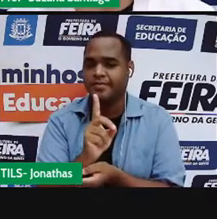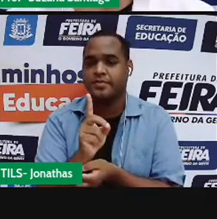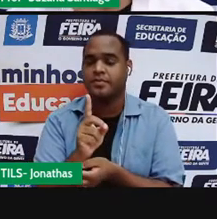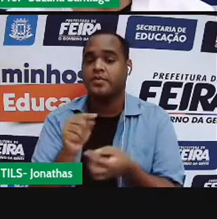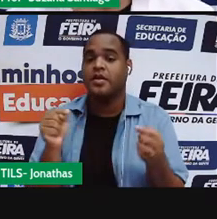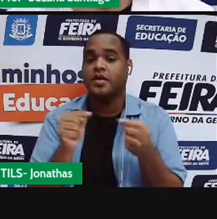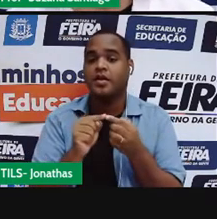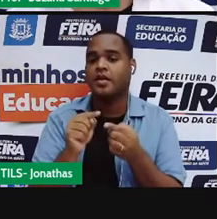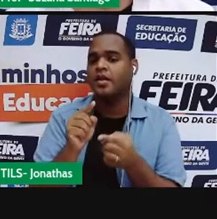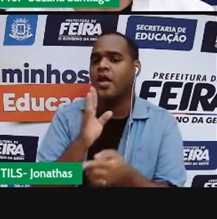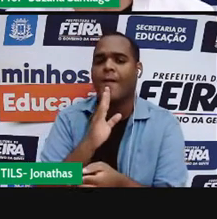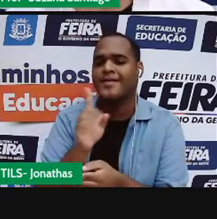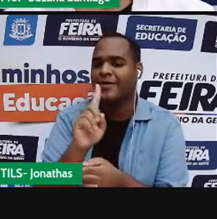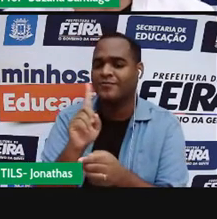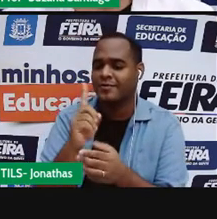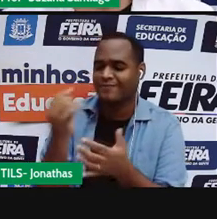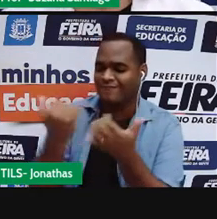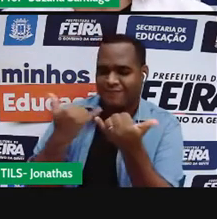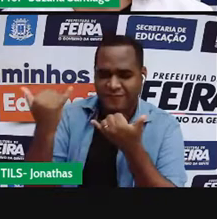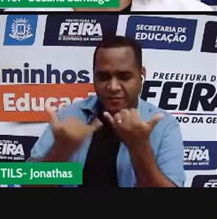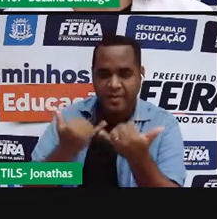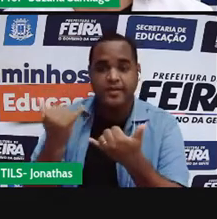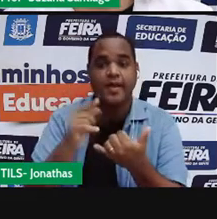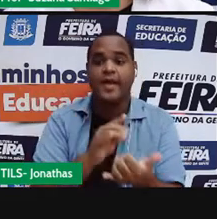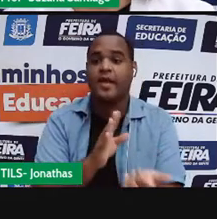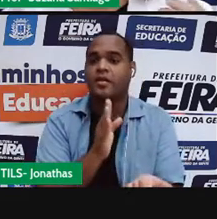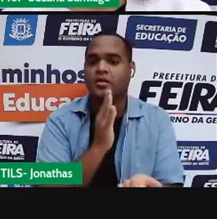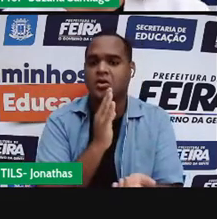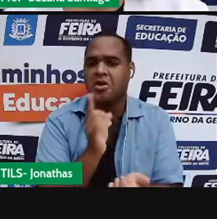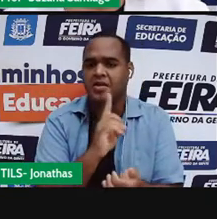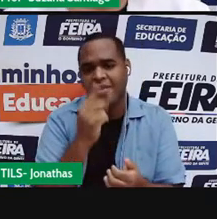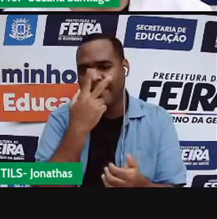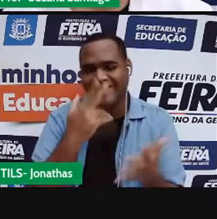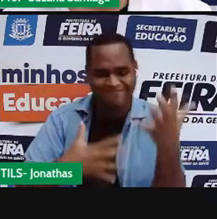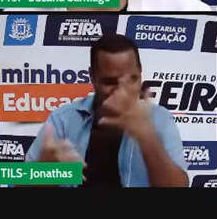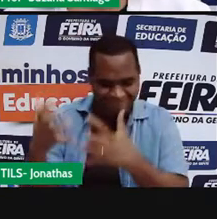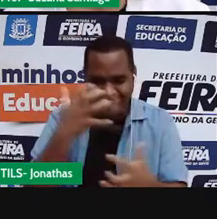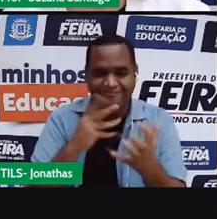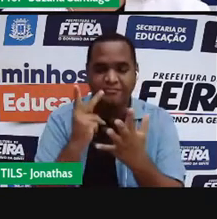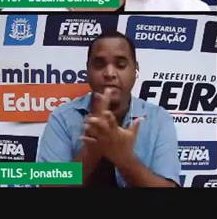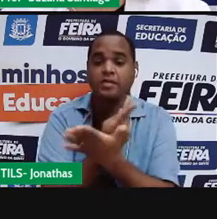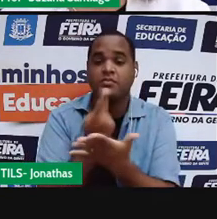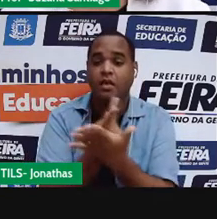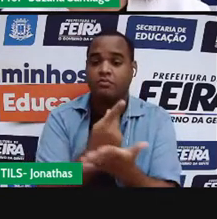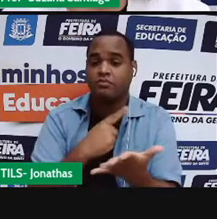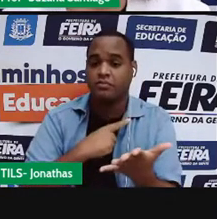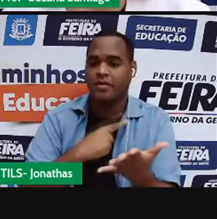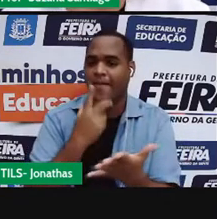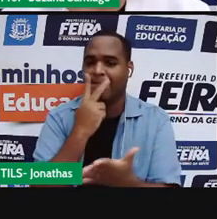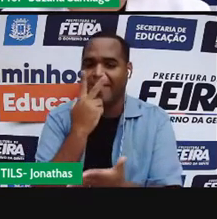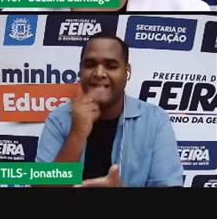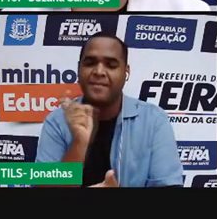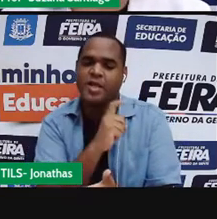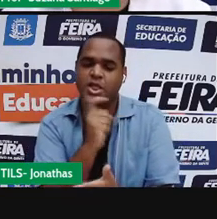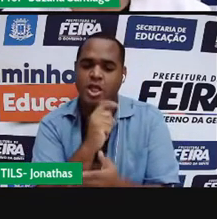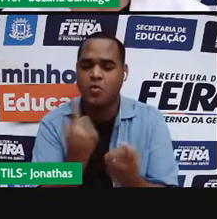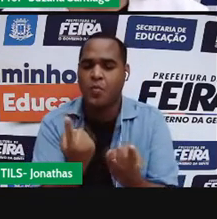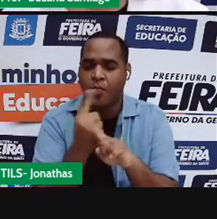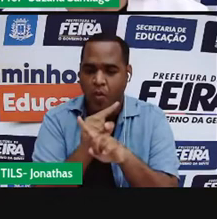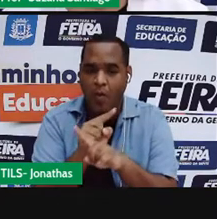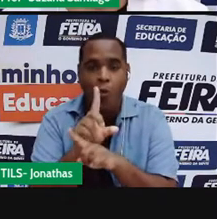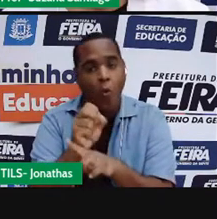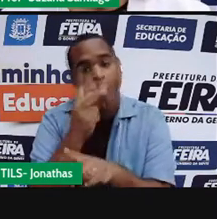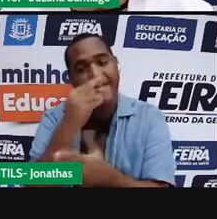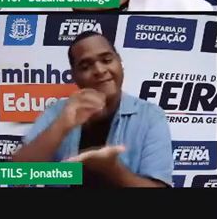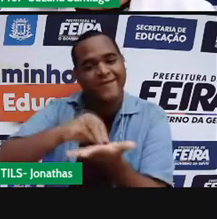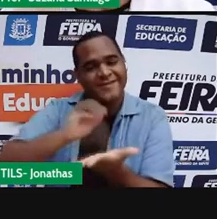certo? Desinformação é qualquer informação que ela tem algo equivocado, errado, ela conta uma mentira ou ela está